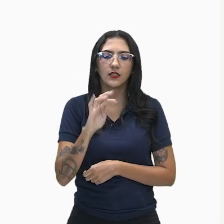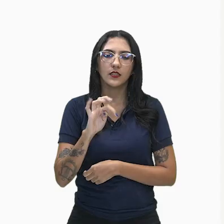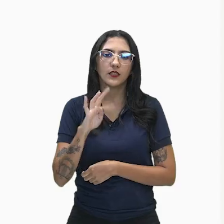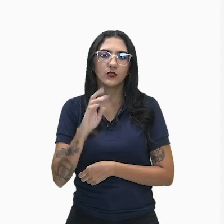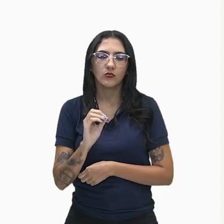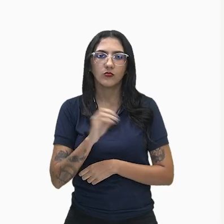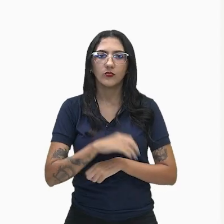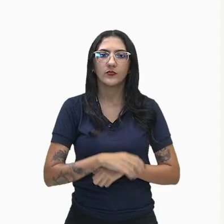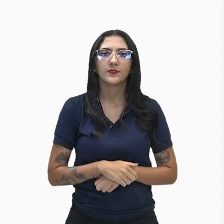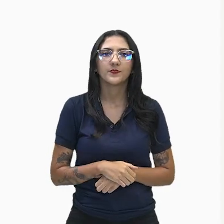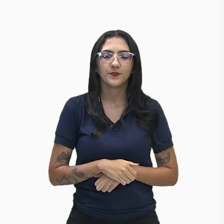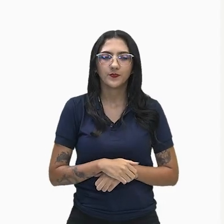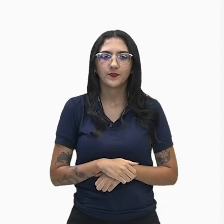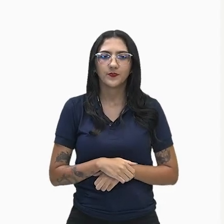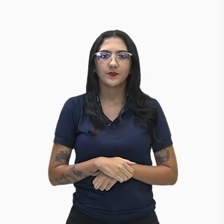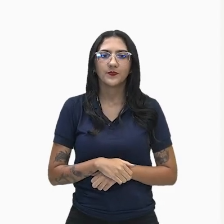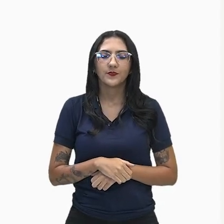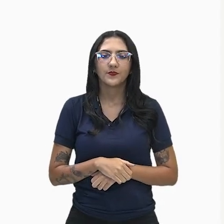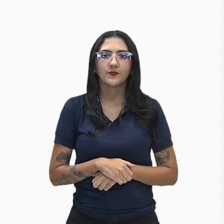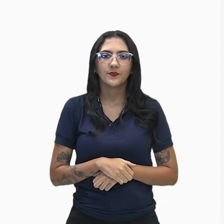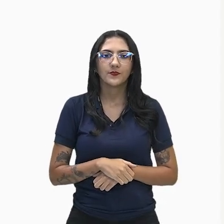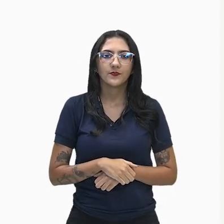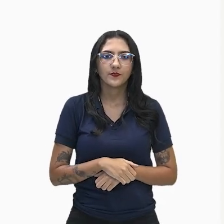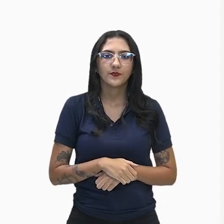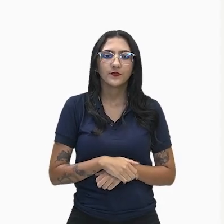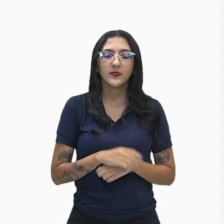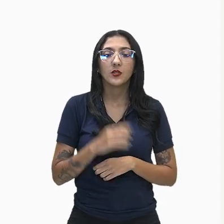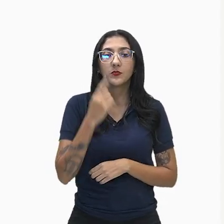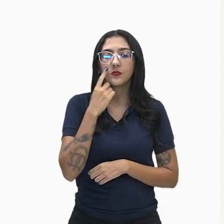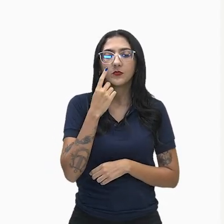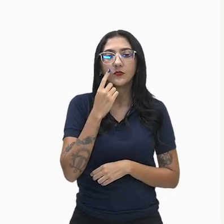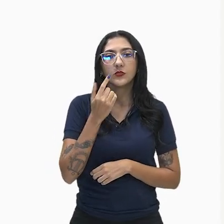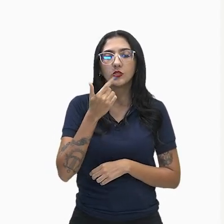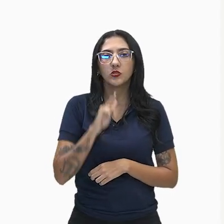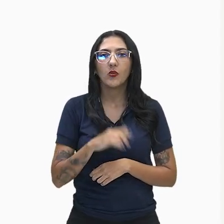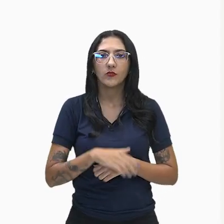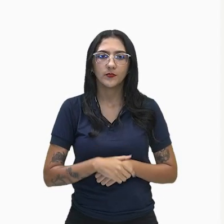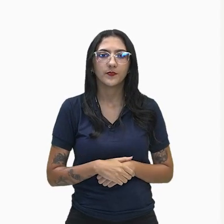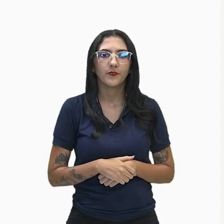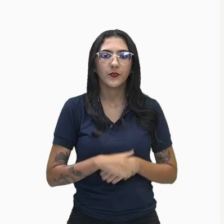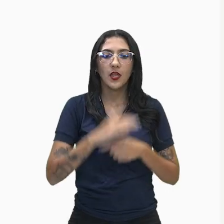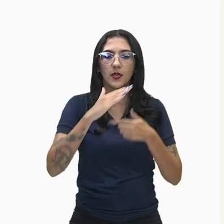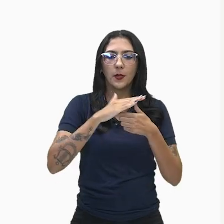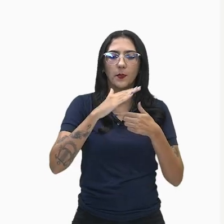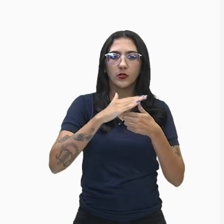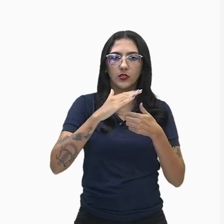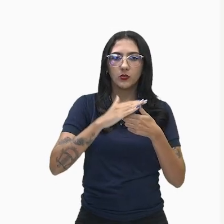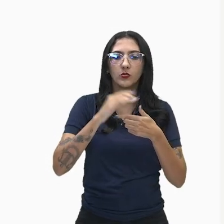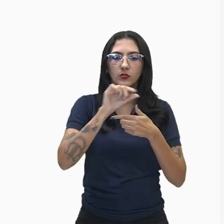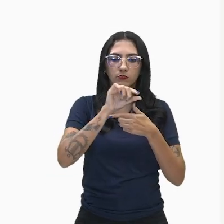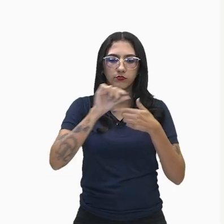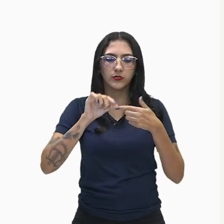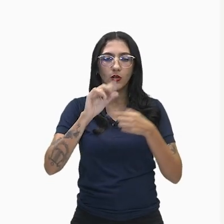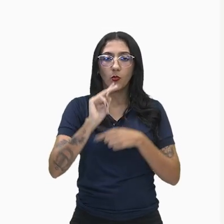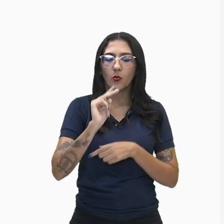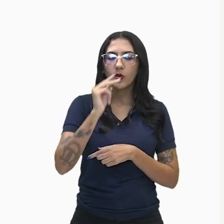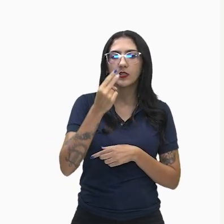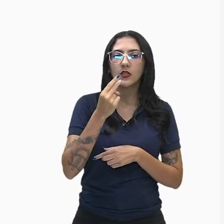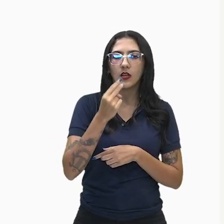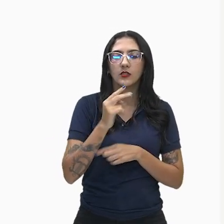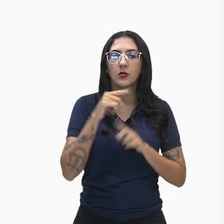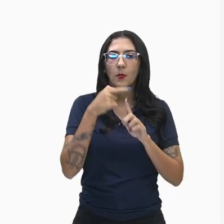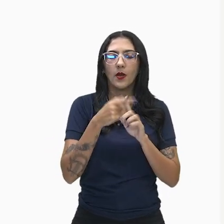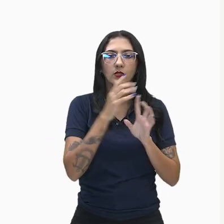assim, ó. Hipotenusa ao quadrado igual à soma dos quadrados dos catetos, certo? Quanto mede